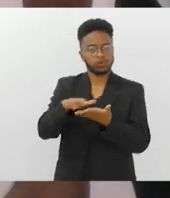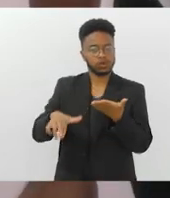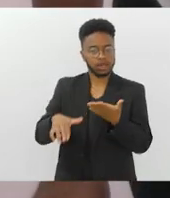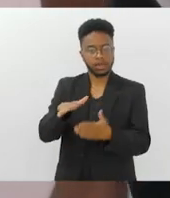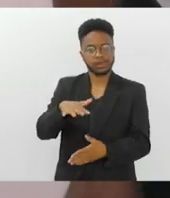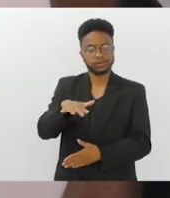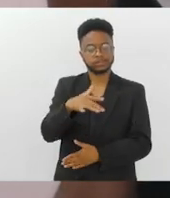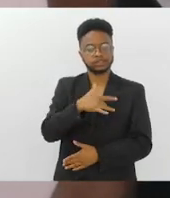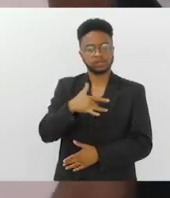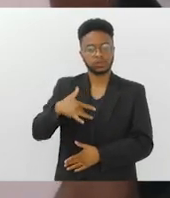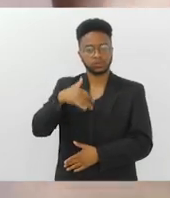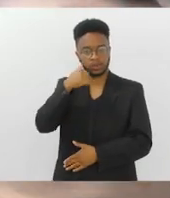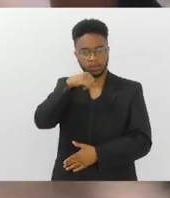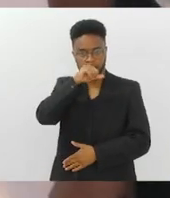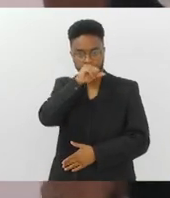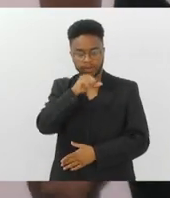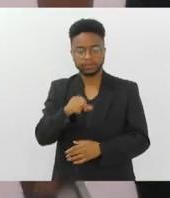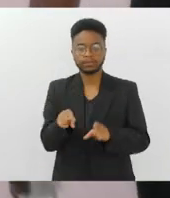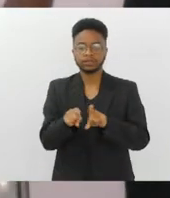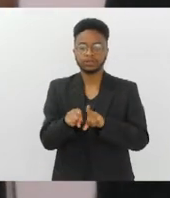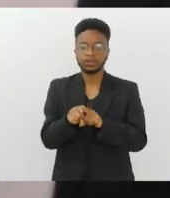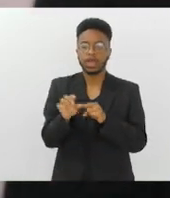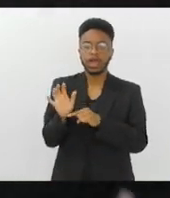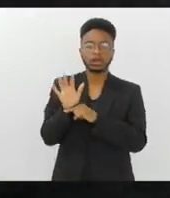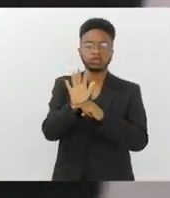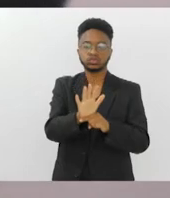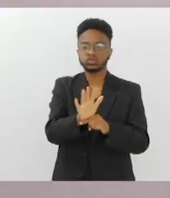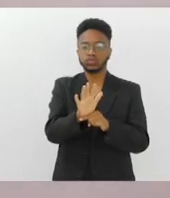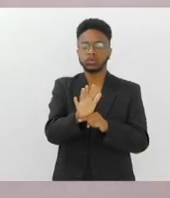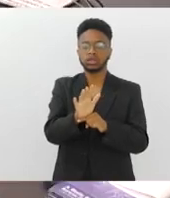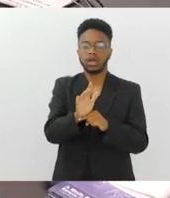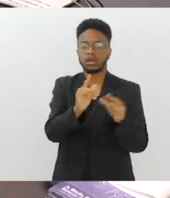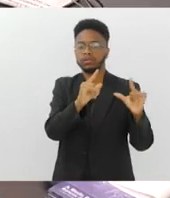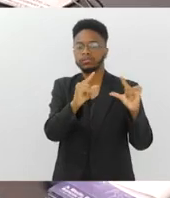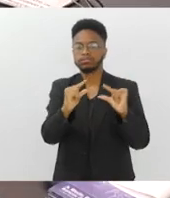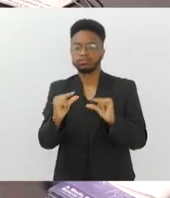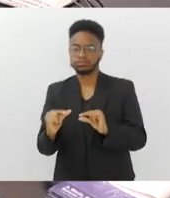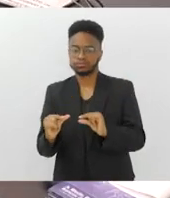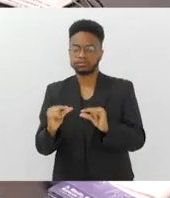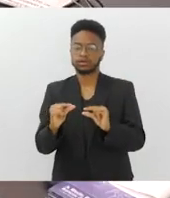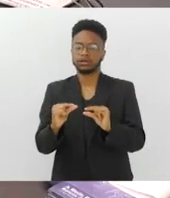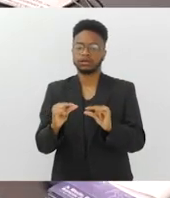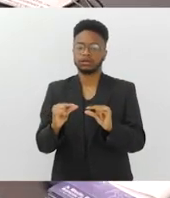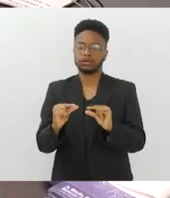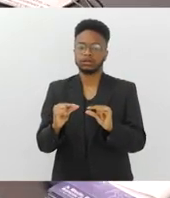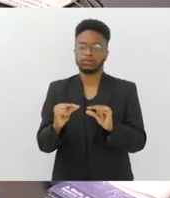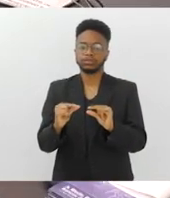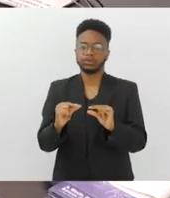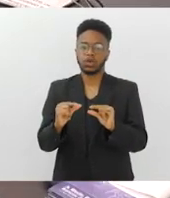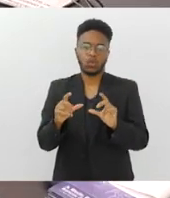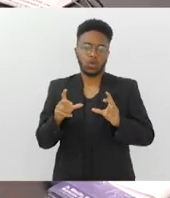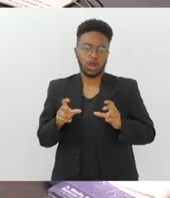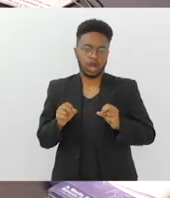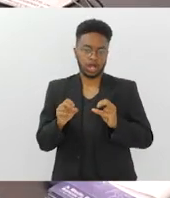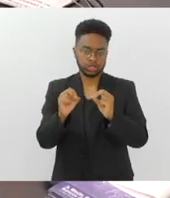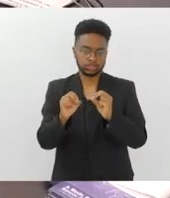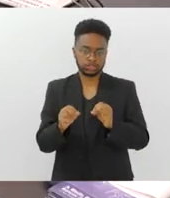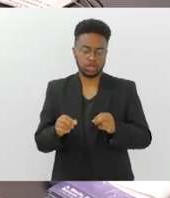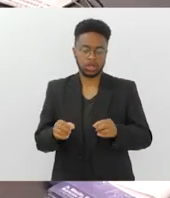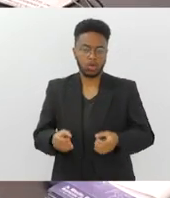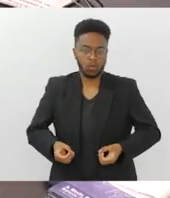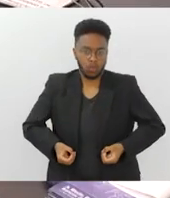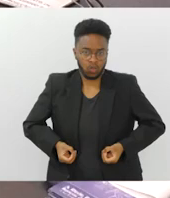saúde materna, contribuindo para que a mãe tenha menores chances de desenvolver um câncer de útero,